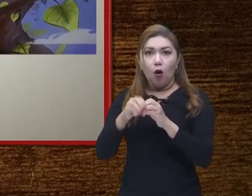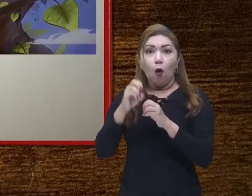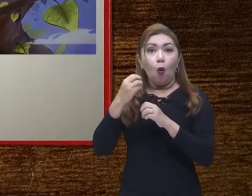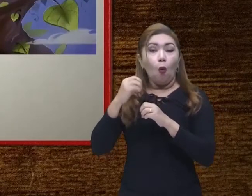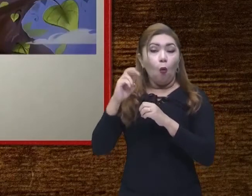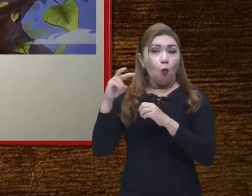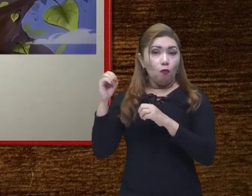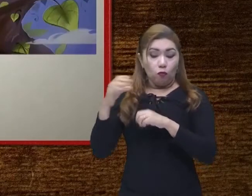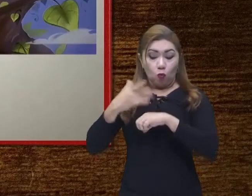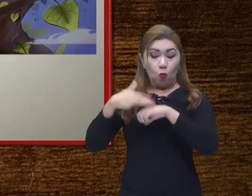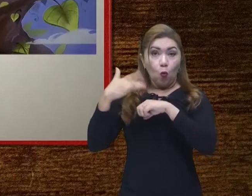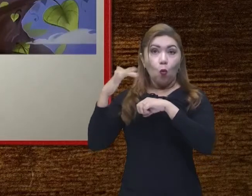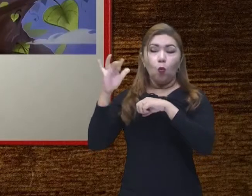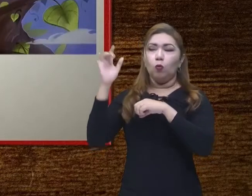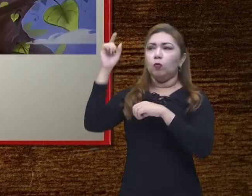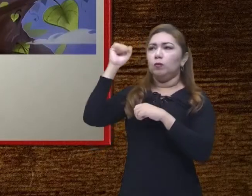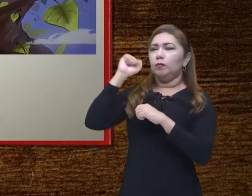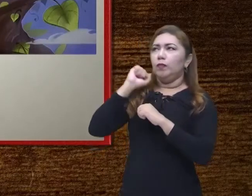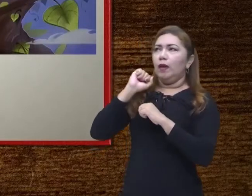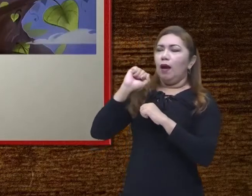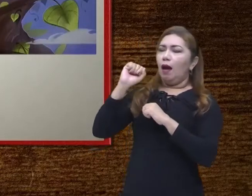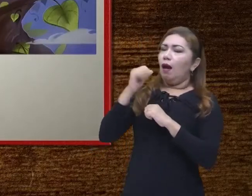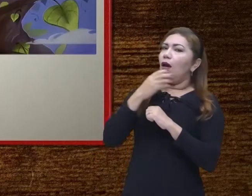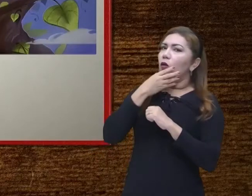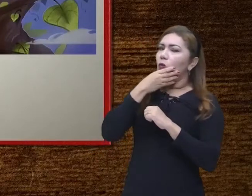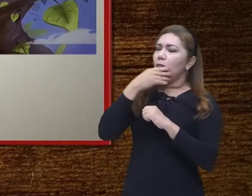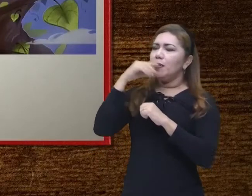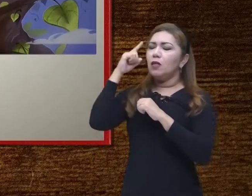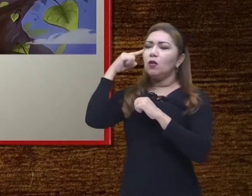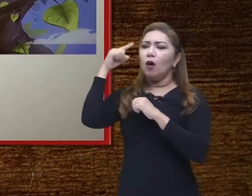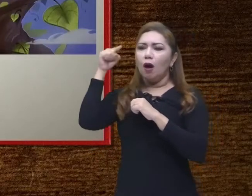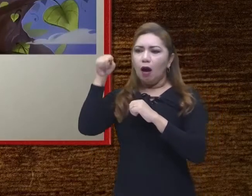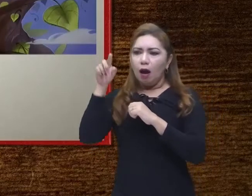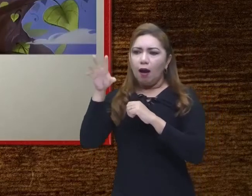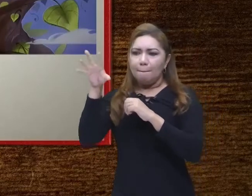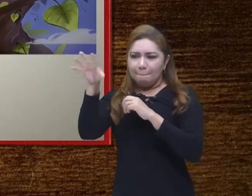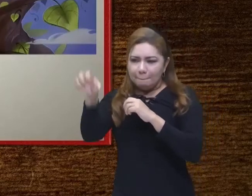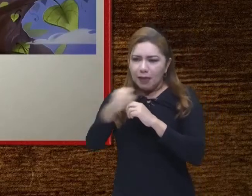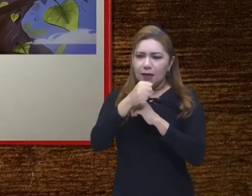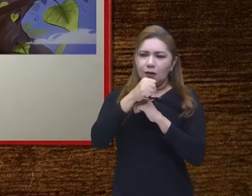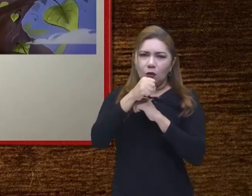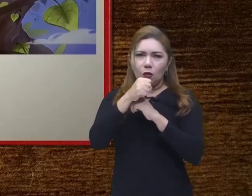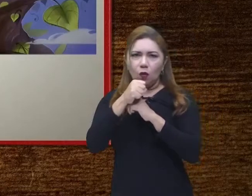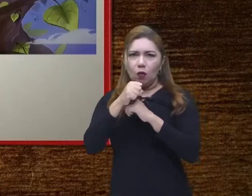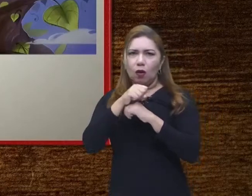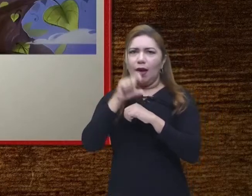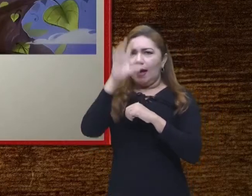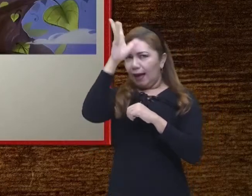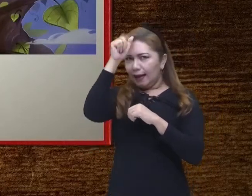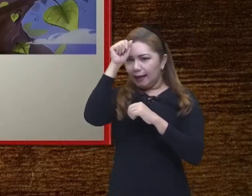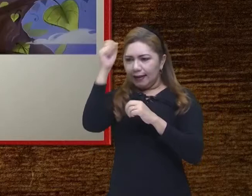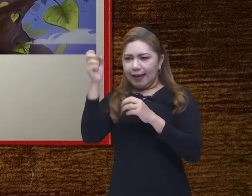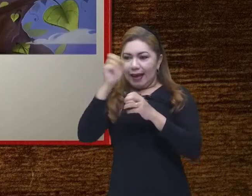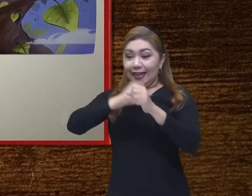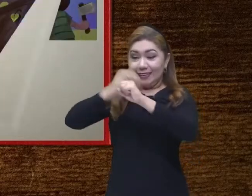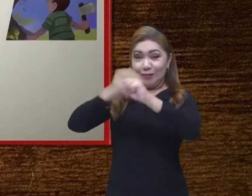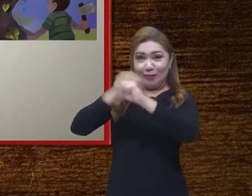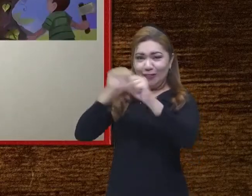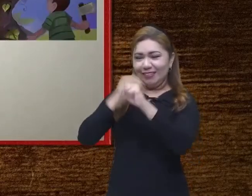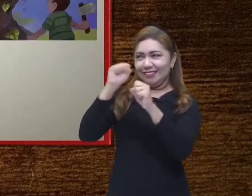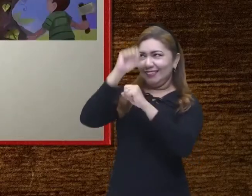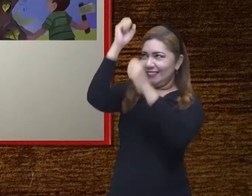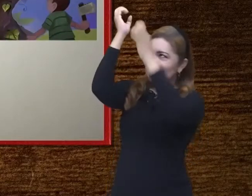O João, aproveitando uma distração do gigante, meteu a galinha no saco e desceu pelo pé do feijão.